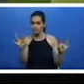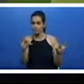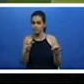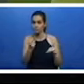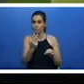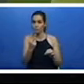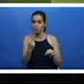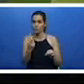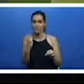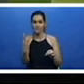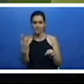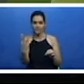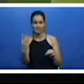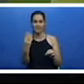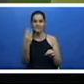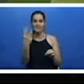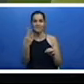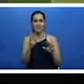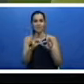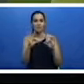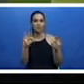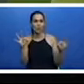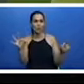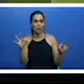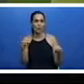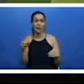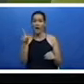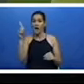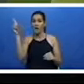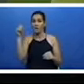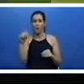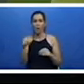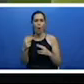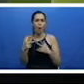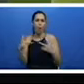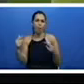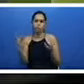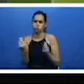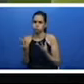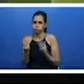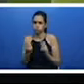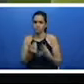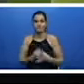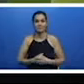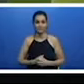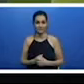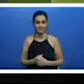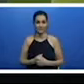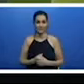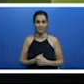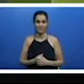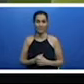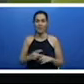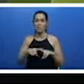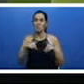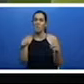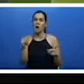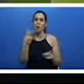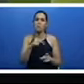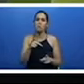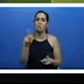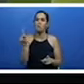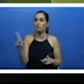3. Aqui vai dar um monte e aqui mais outro monte. Mas como o professor é